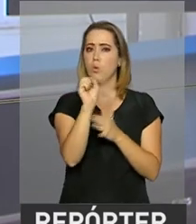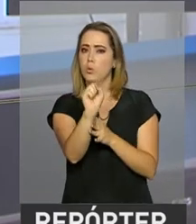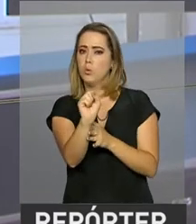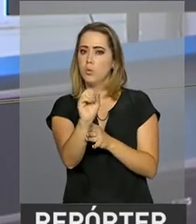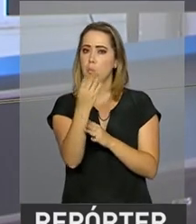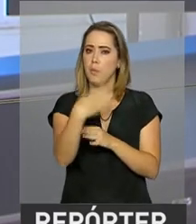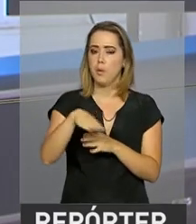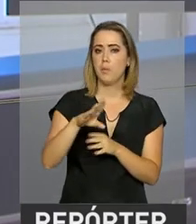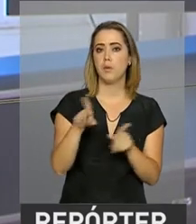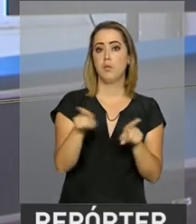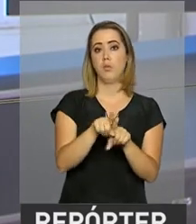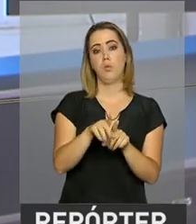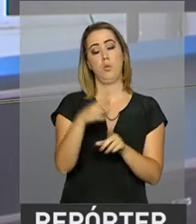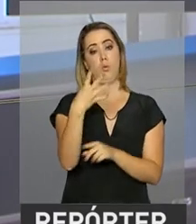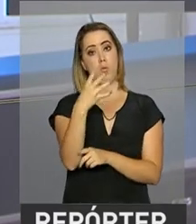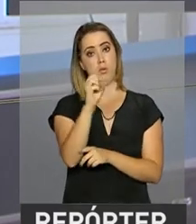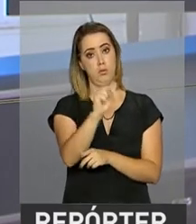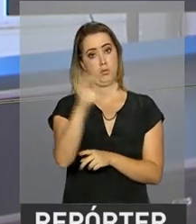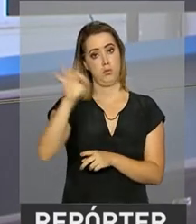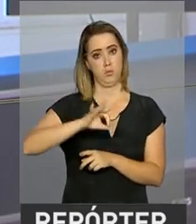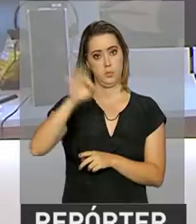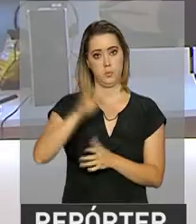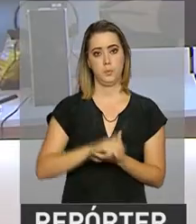oito e meio e 48%